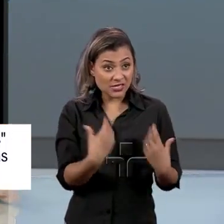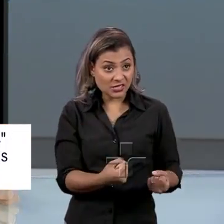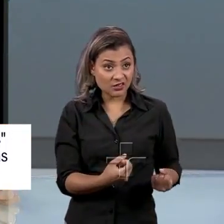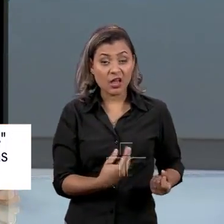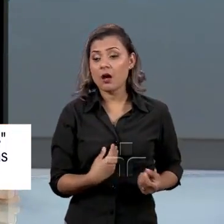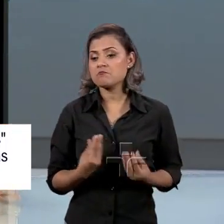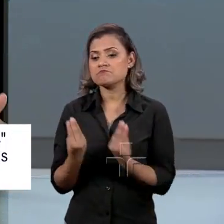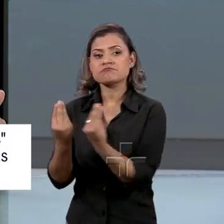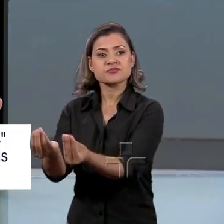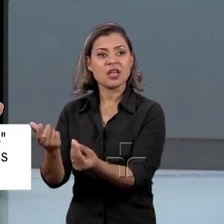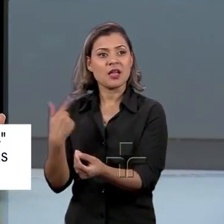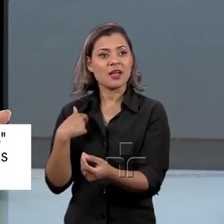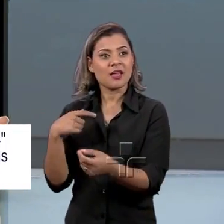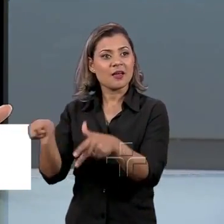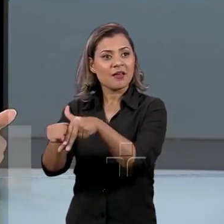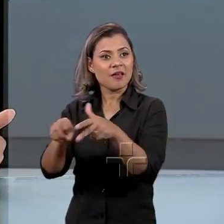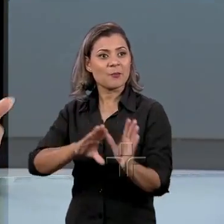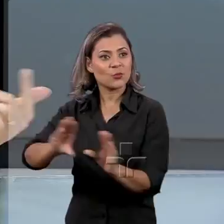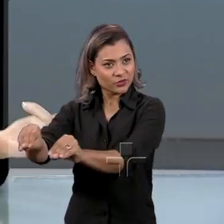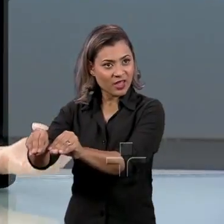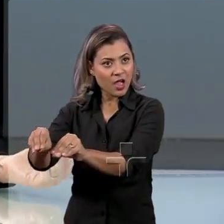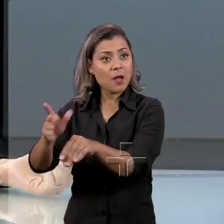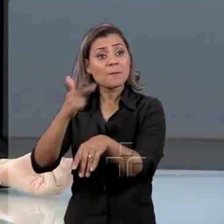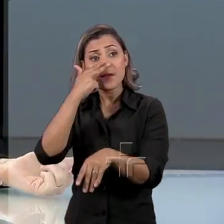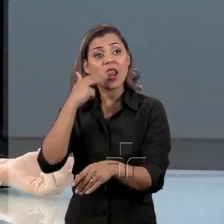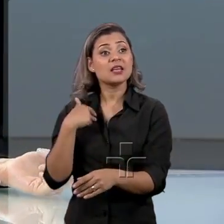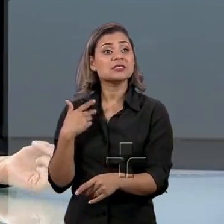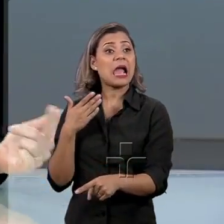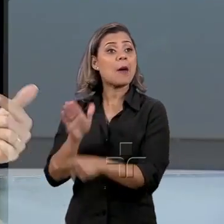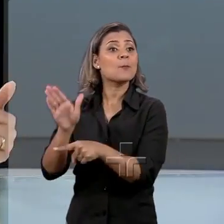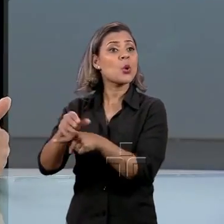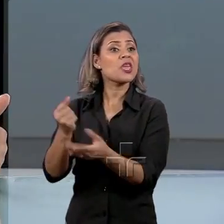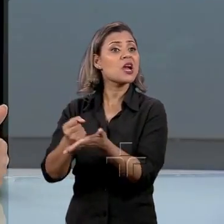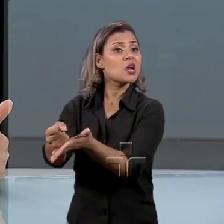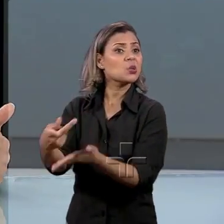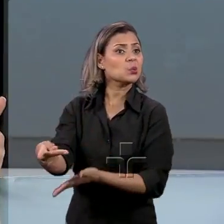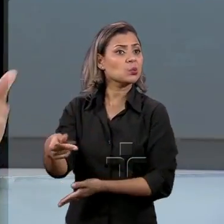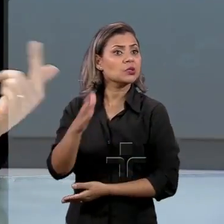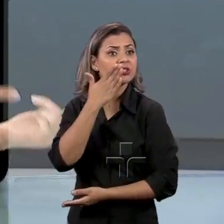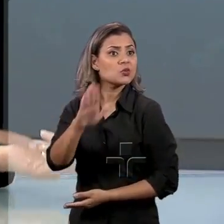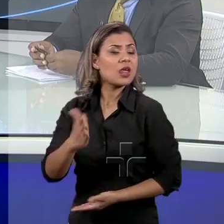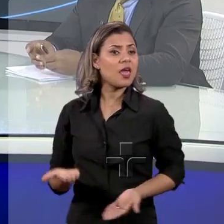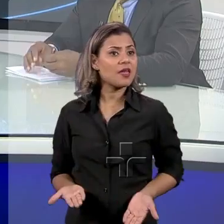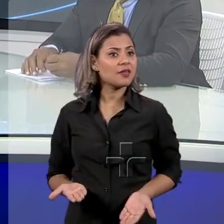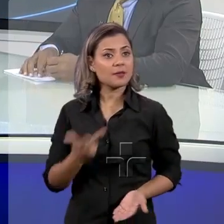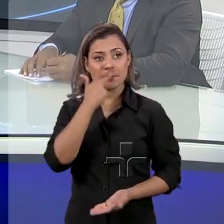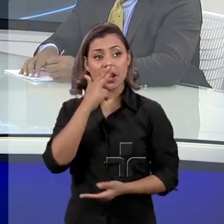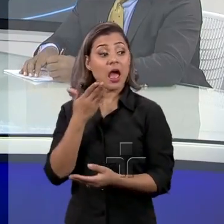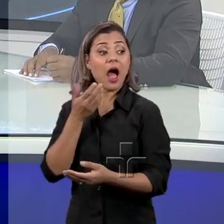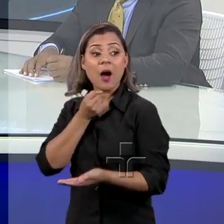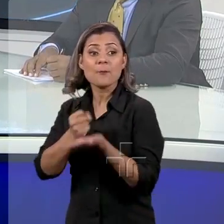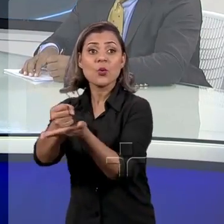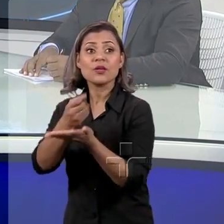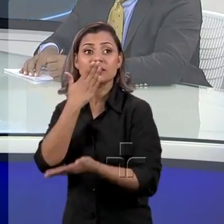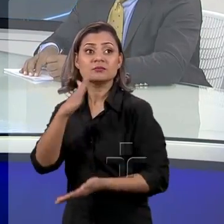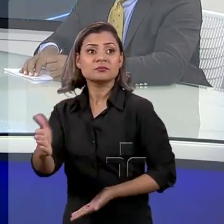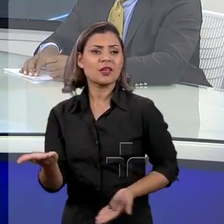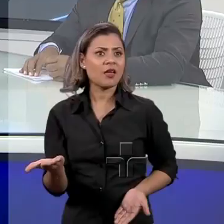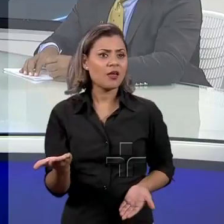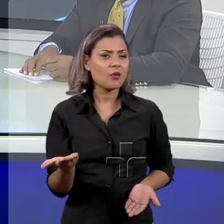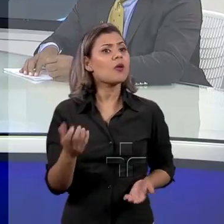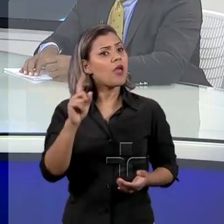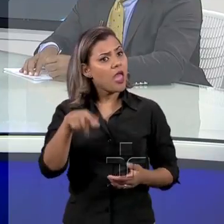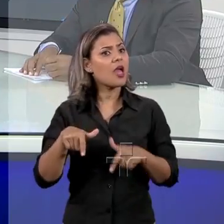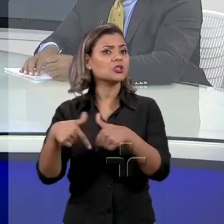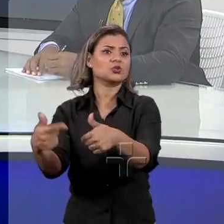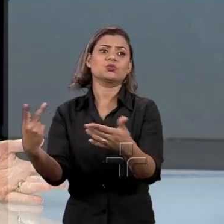de ilegalidade, vai estar se colocando de um lado no conflito, vai estar colocando o seu peso de um lado, do lado israelense, o que é uma atitude